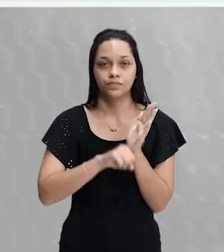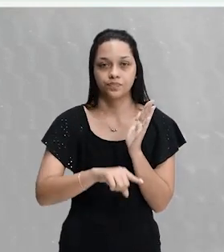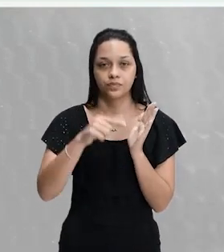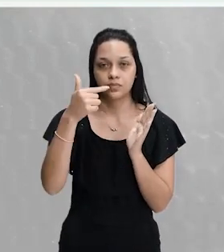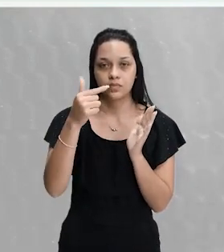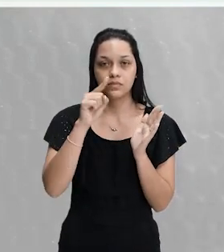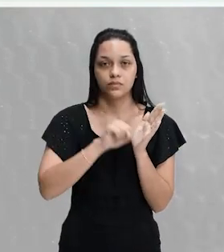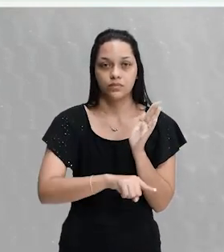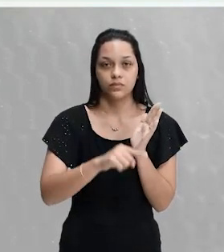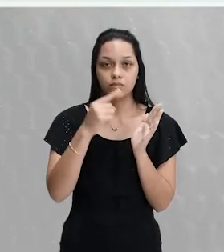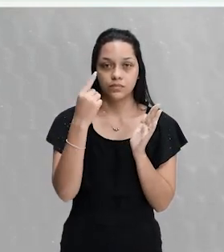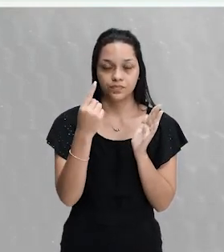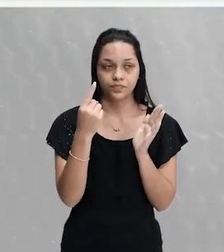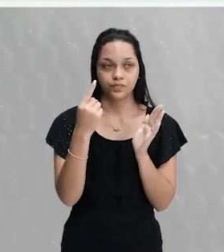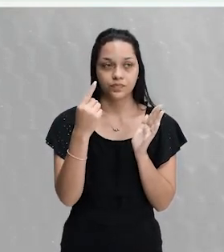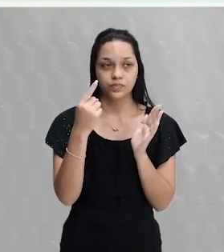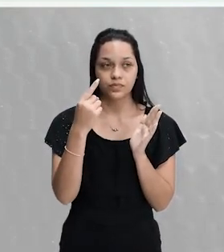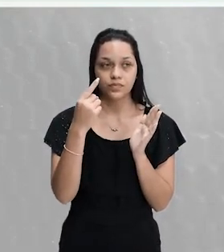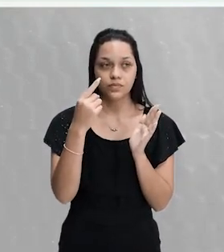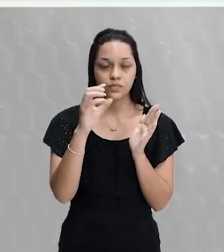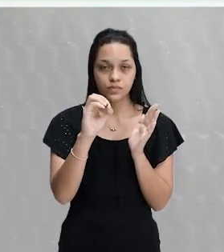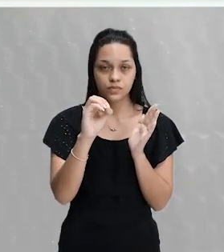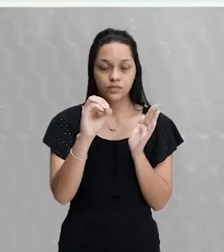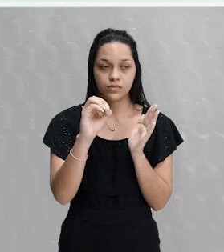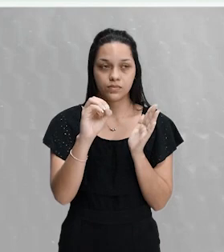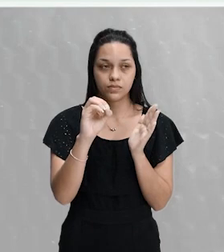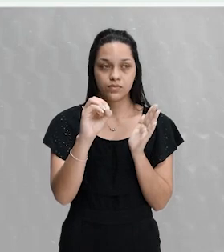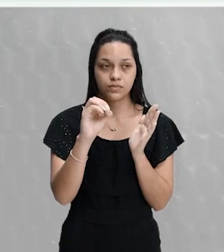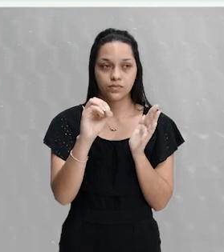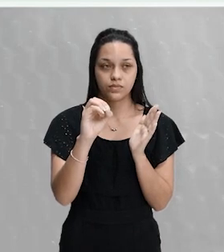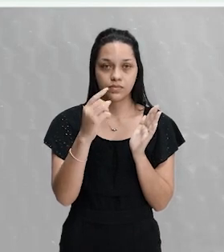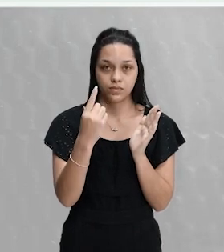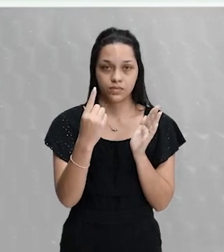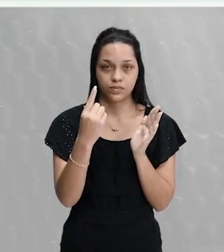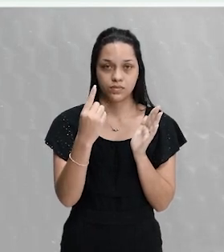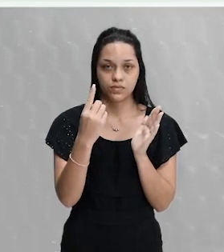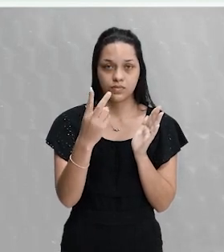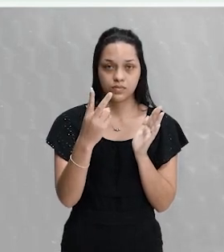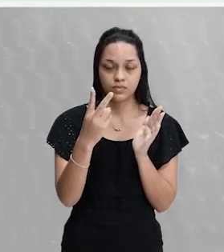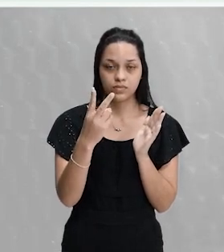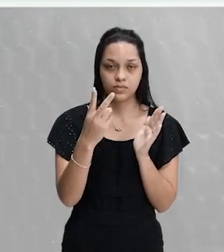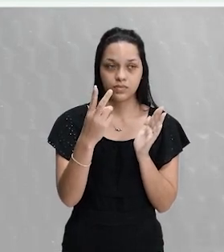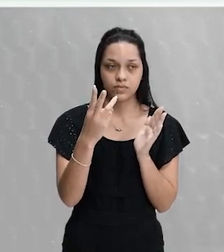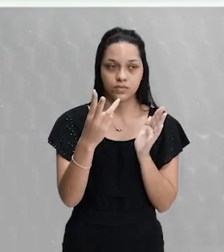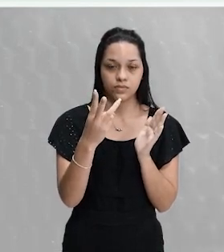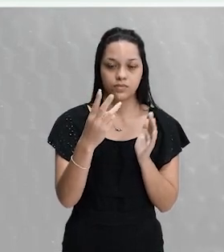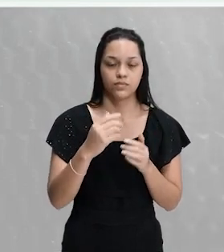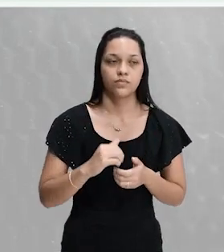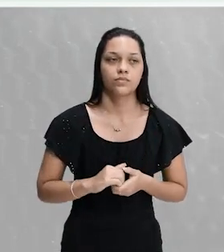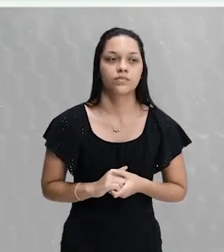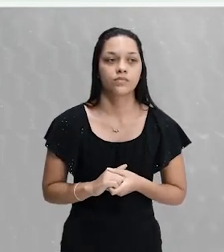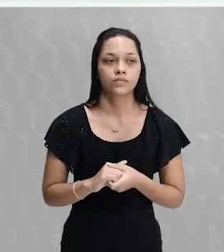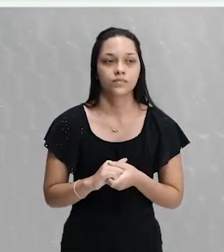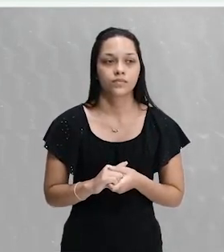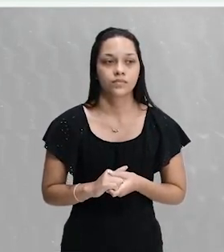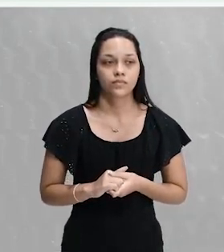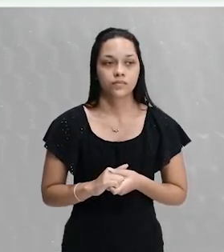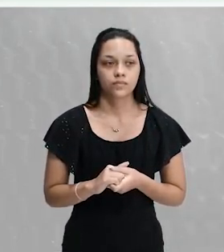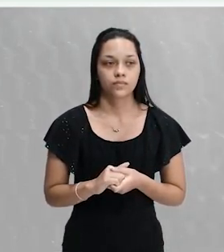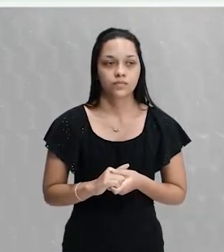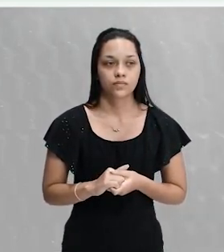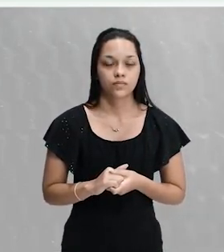menos 2, menos 1, 0, 1, 2 e 3.